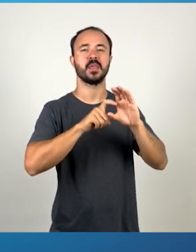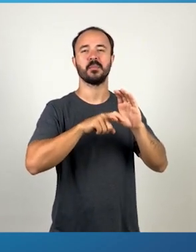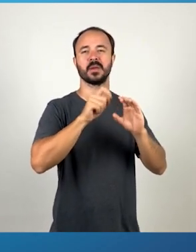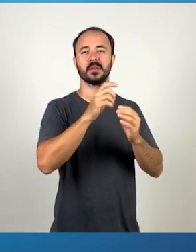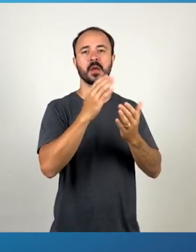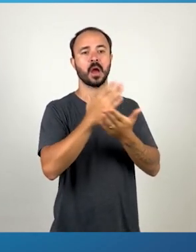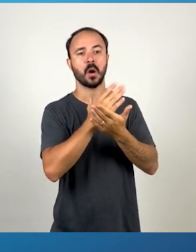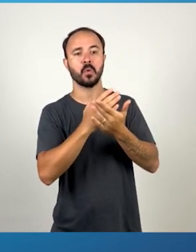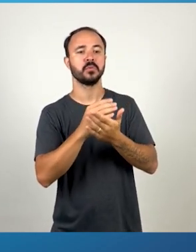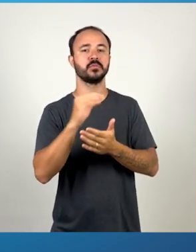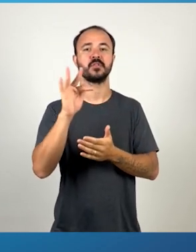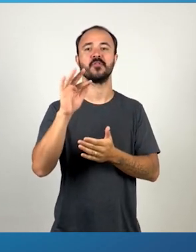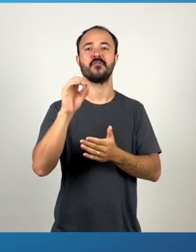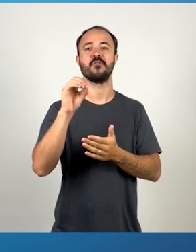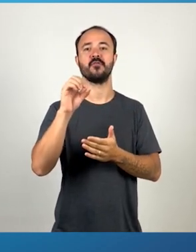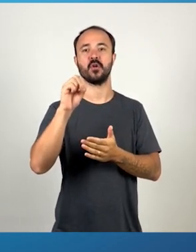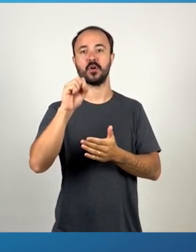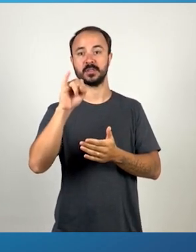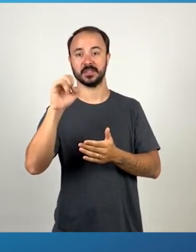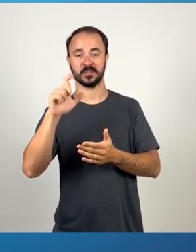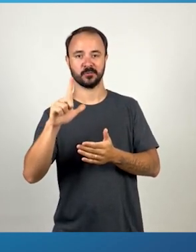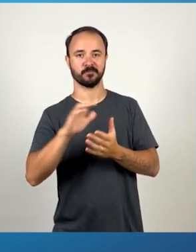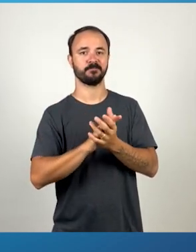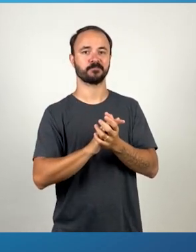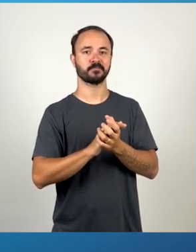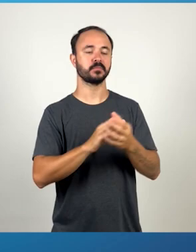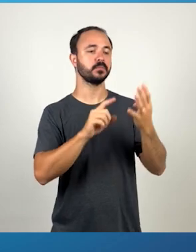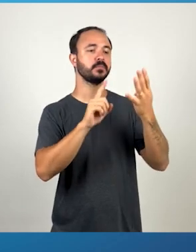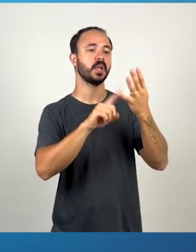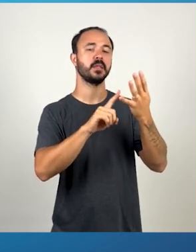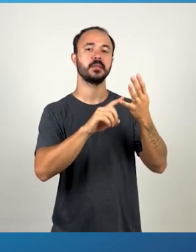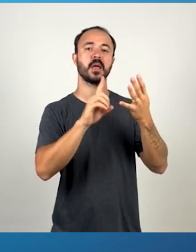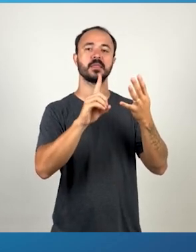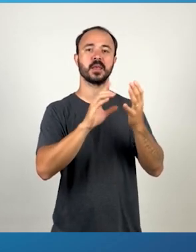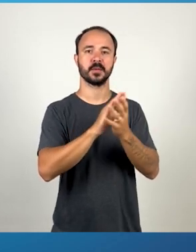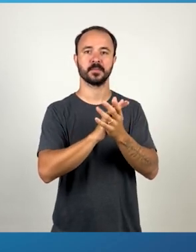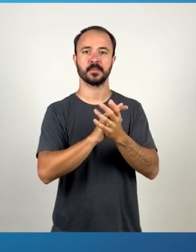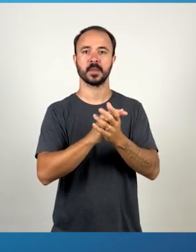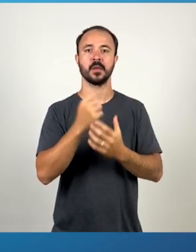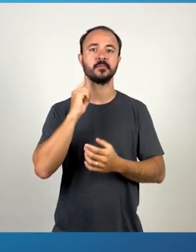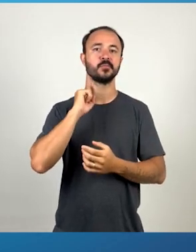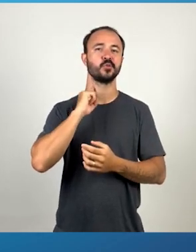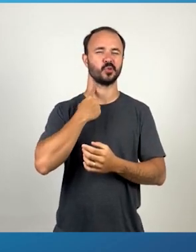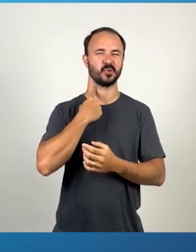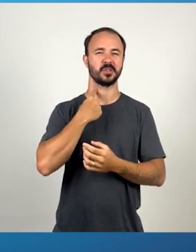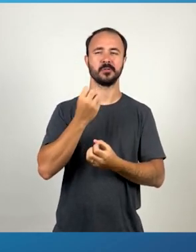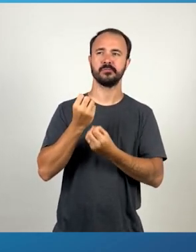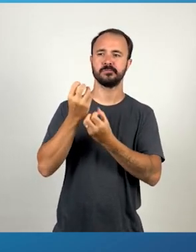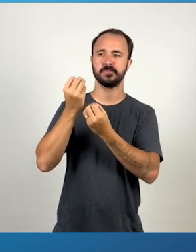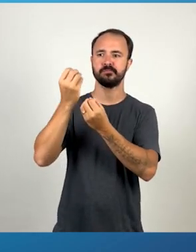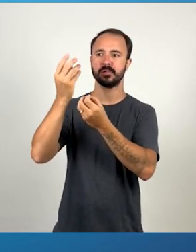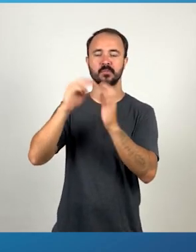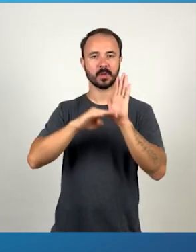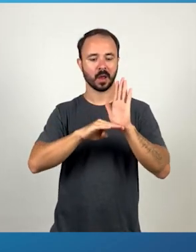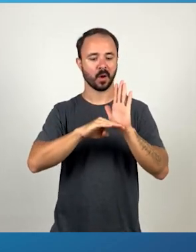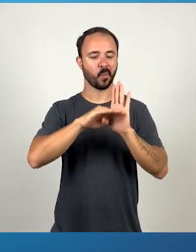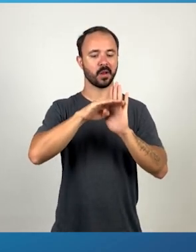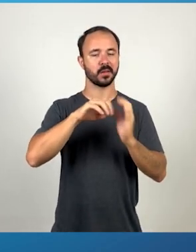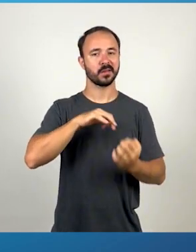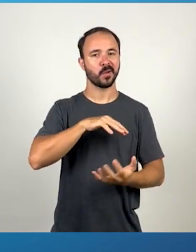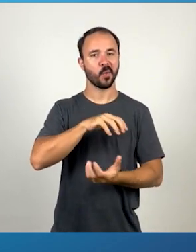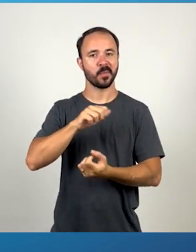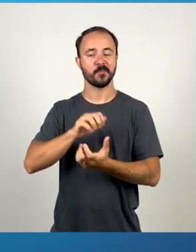combustíveis fósseis para sua produção. A letra D, emissão de poluentes atmosféricos causadores do